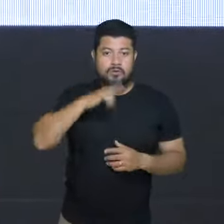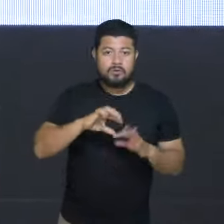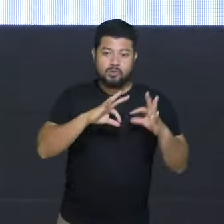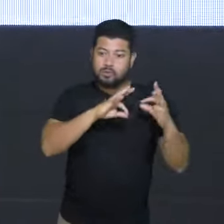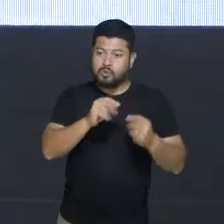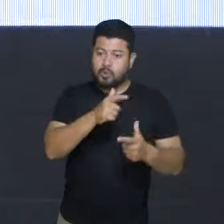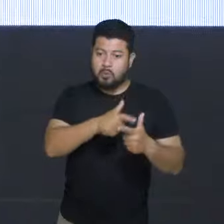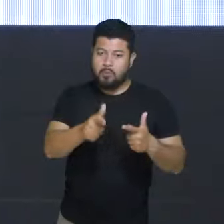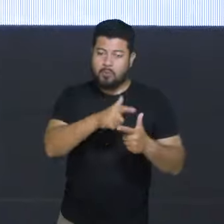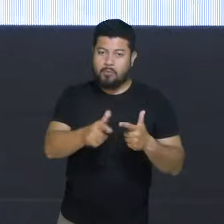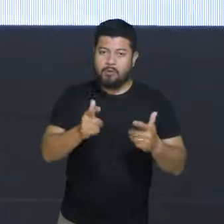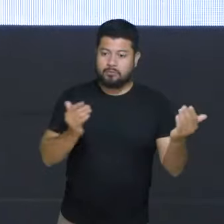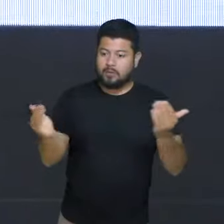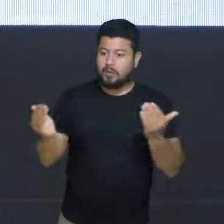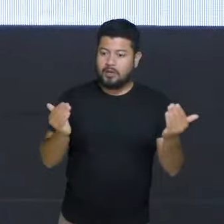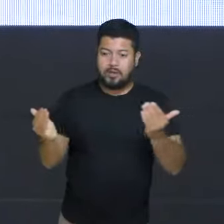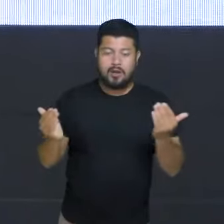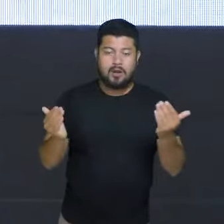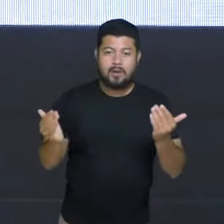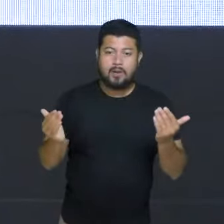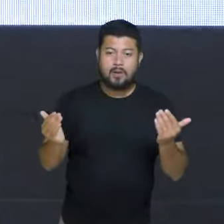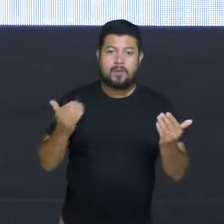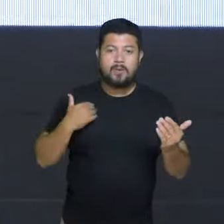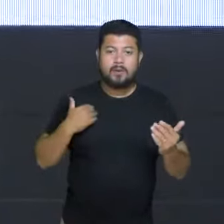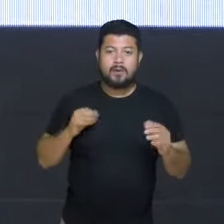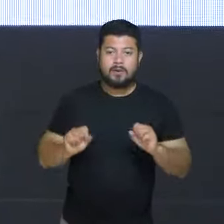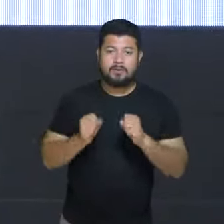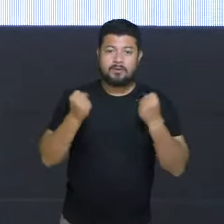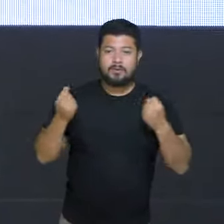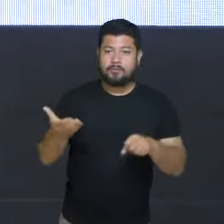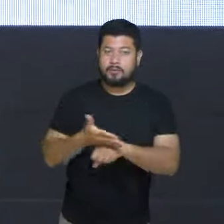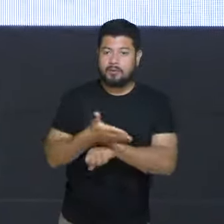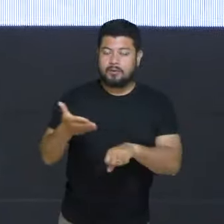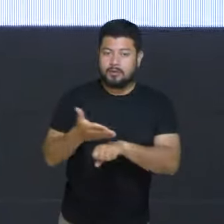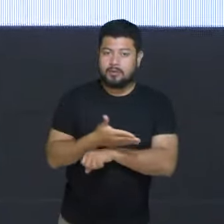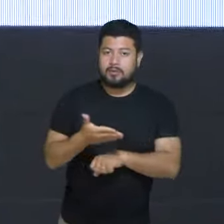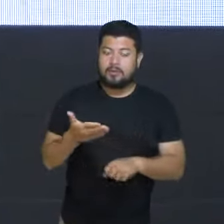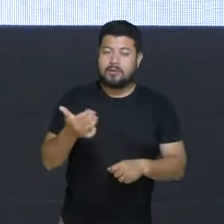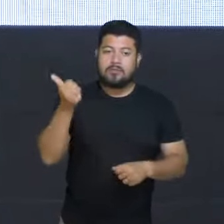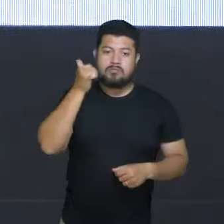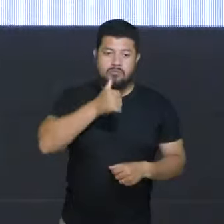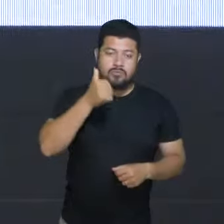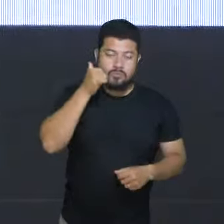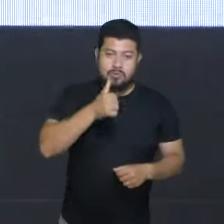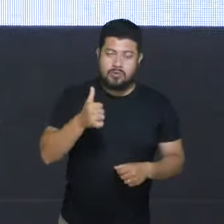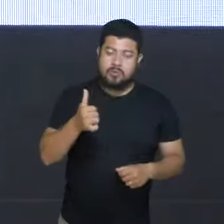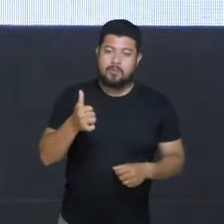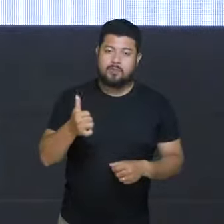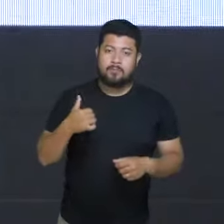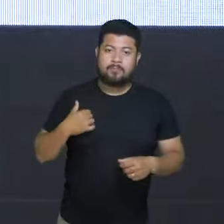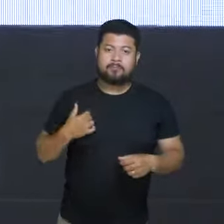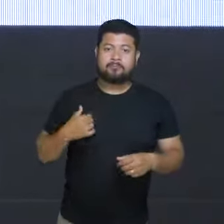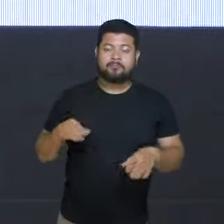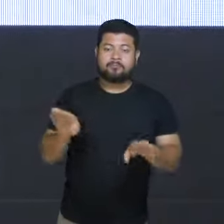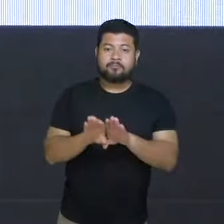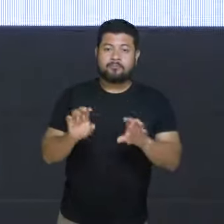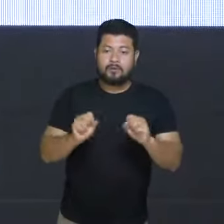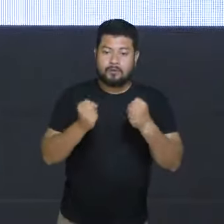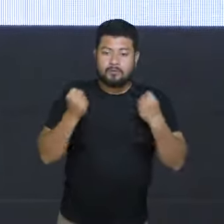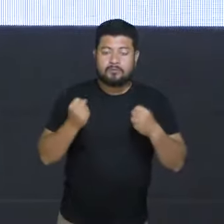fazendo um paralelo inclusive com a a defesa da participação feminina na política defesa o combate à cota de gênero